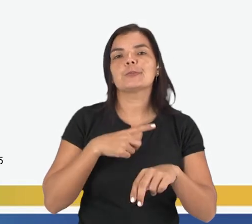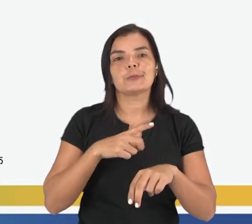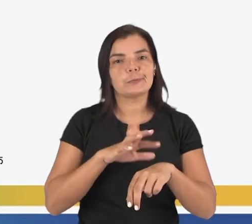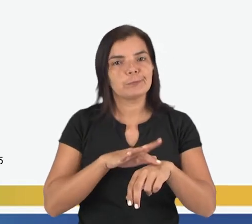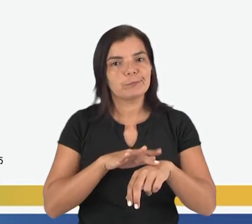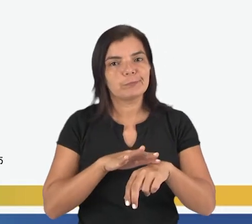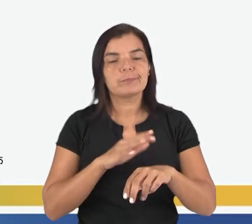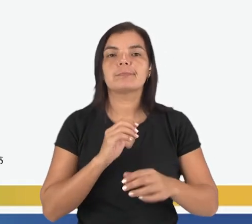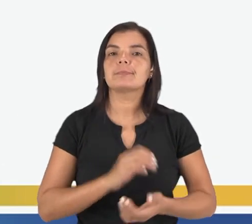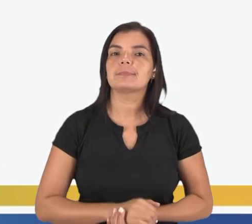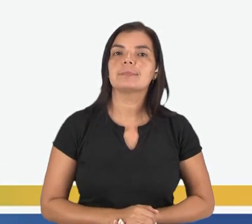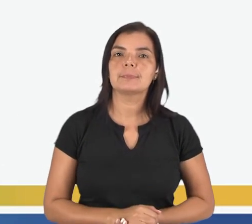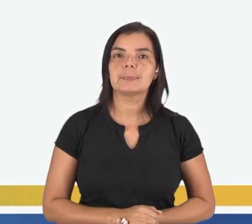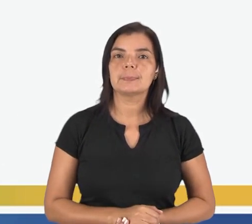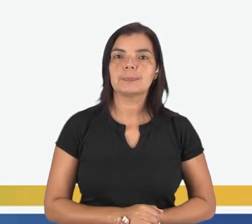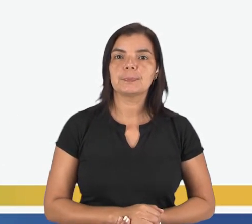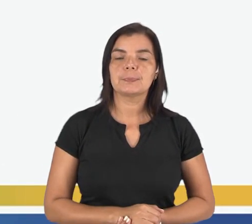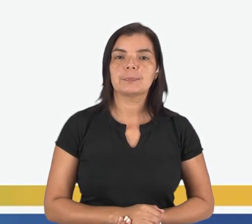certo?